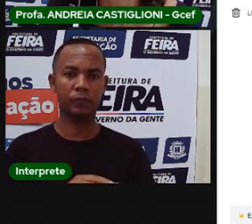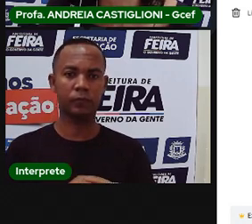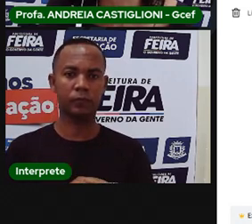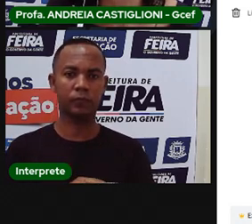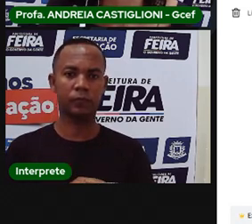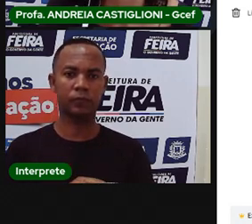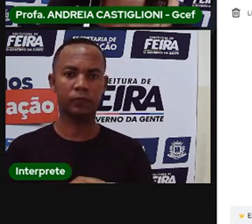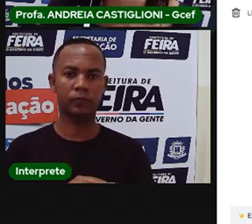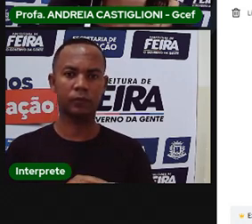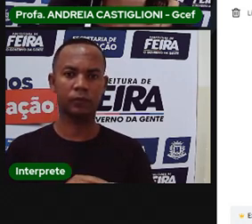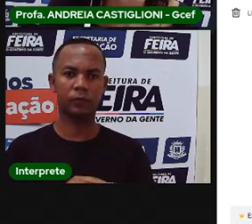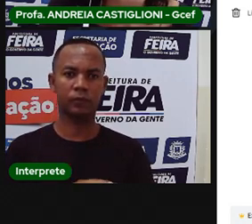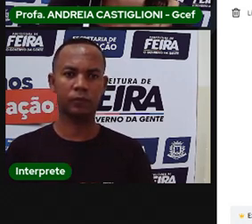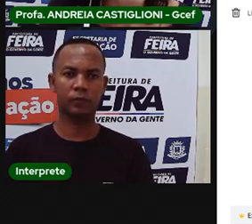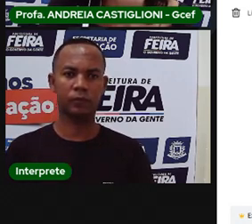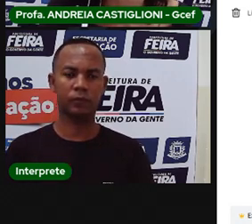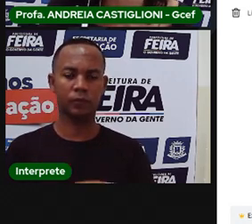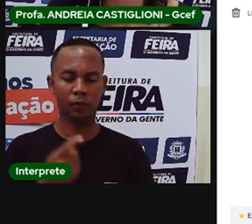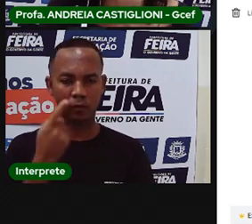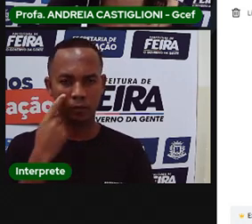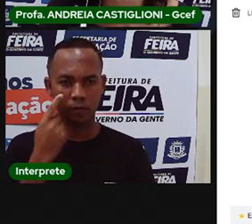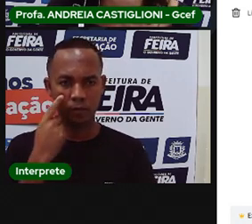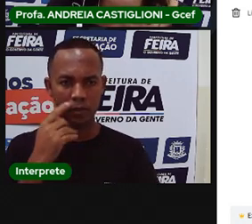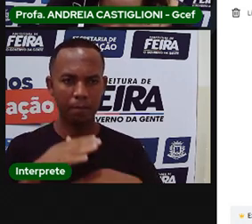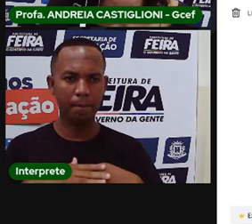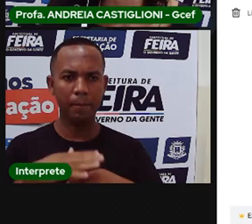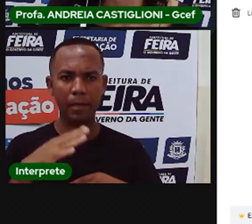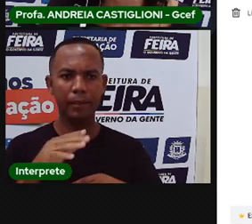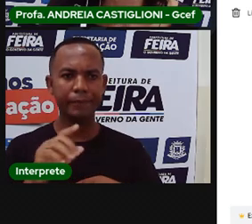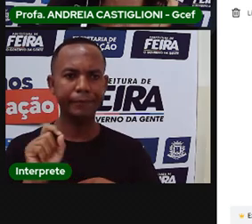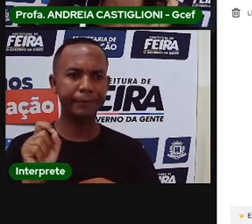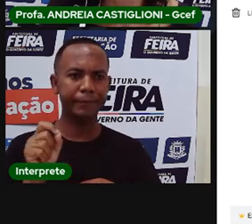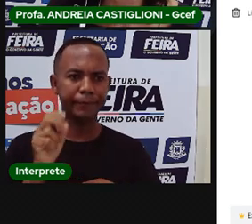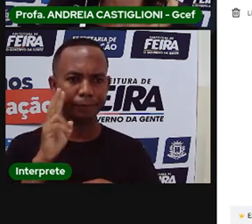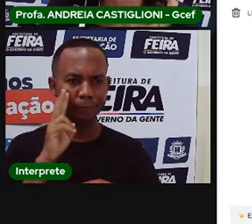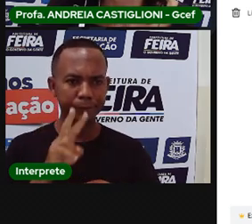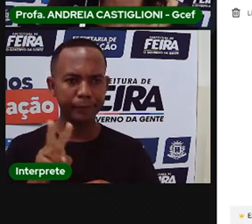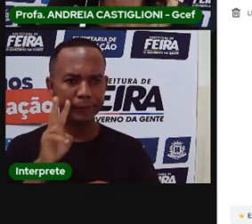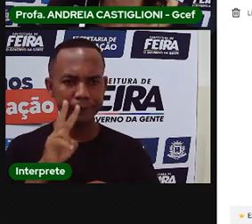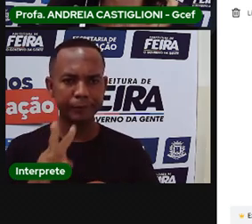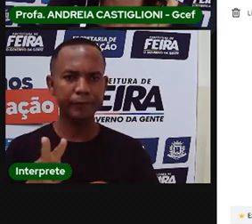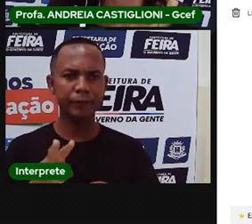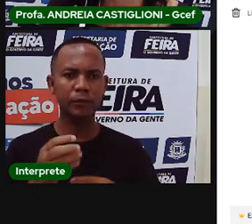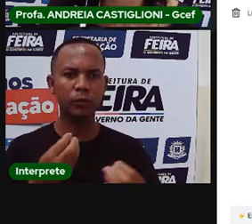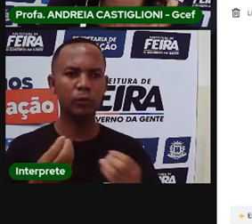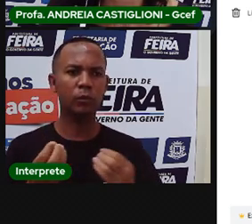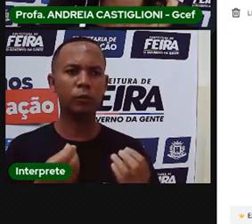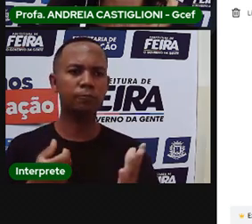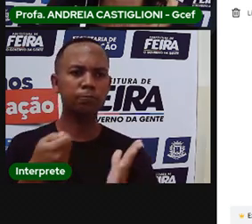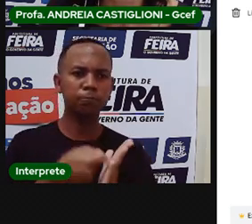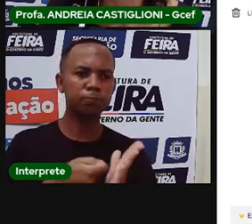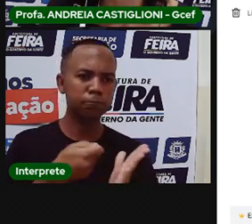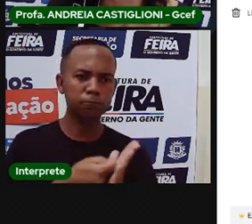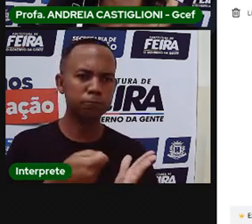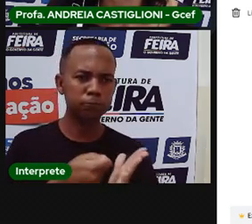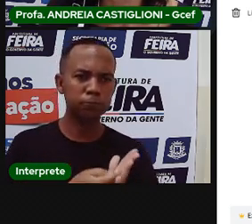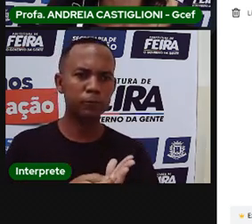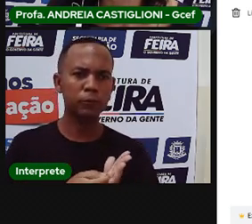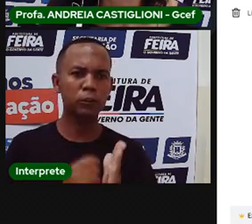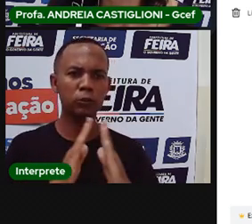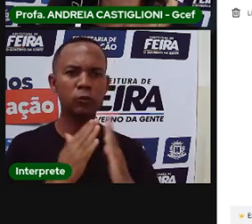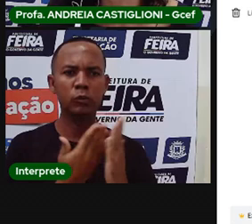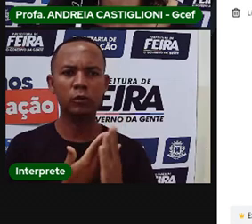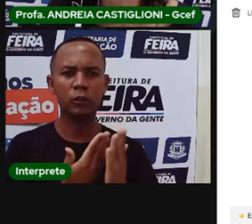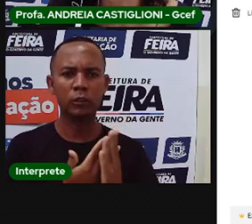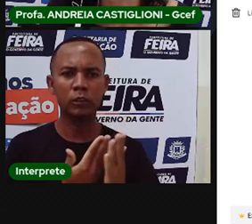aqui, né? Deixa eu ver o que mais que, para mim, eu vejo como protagonismo estudantil. Vou botar